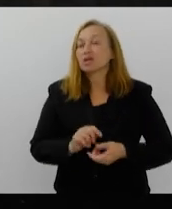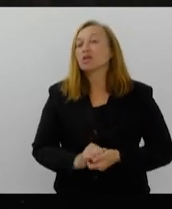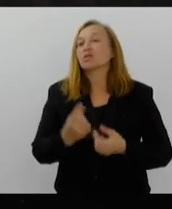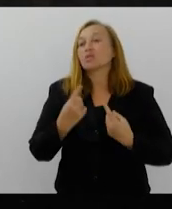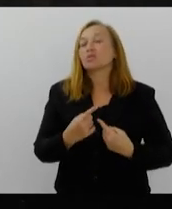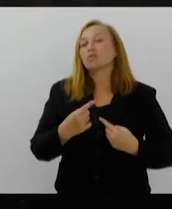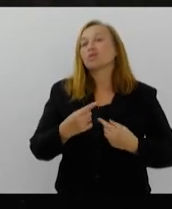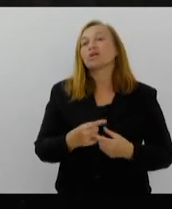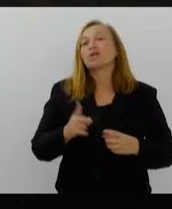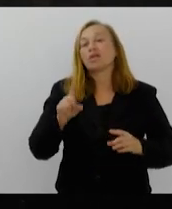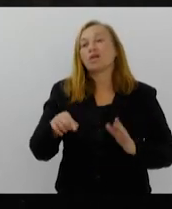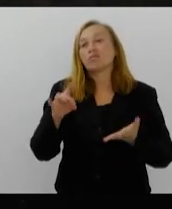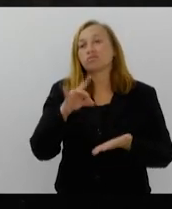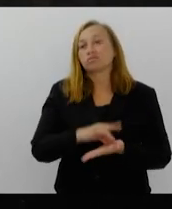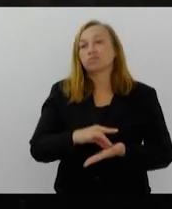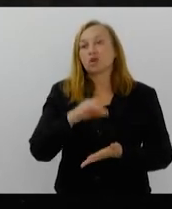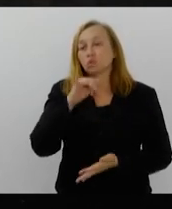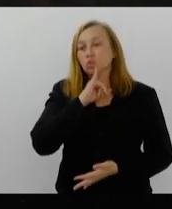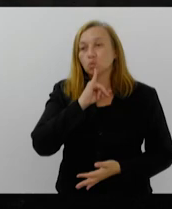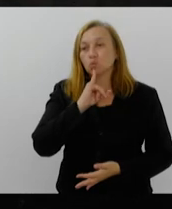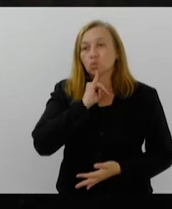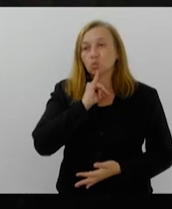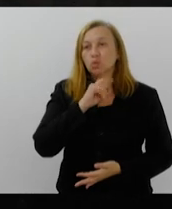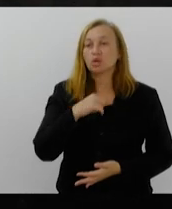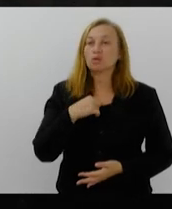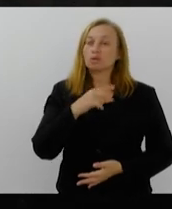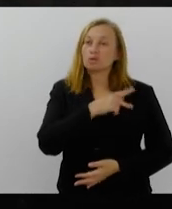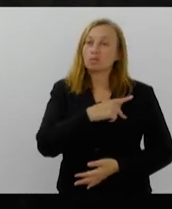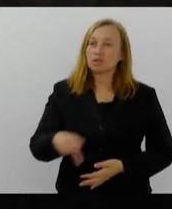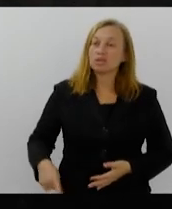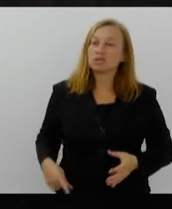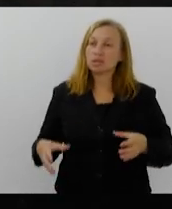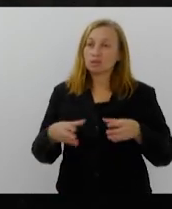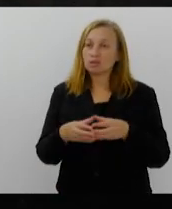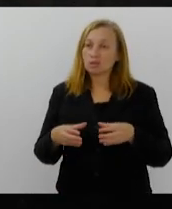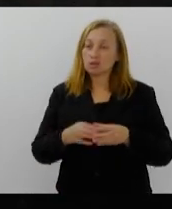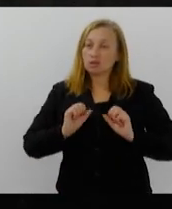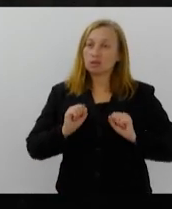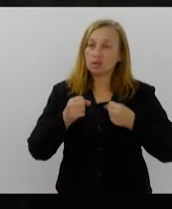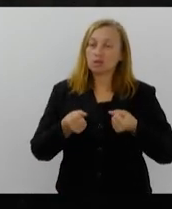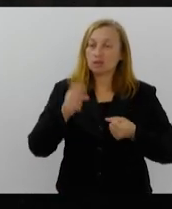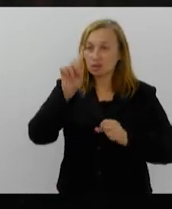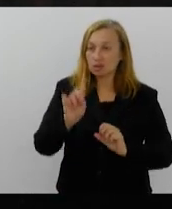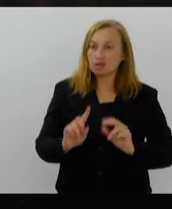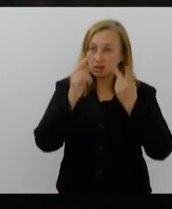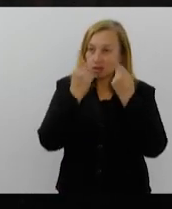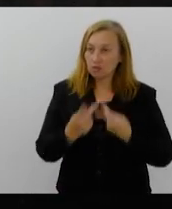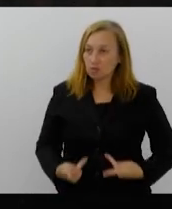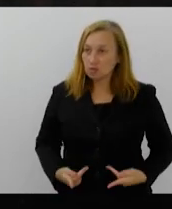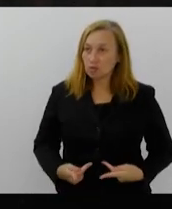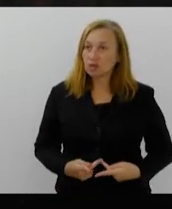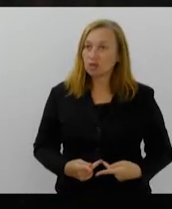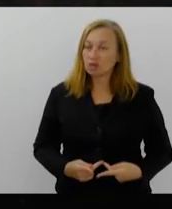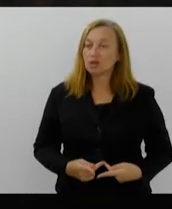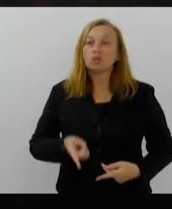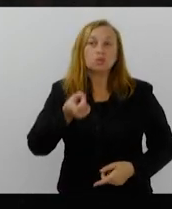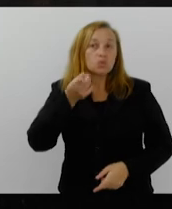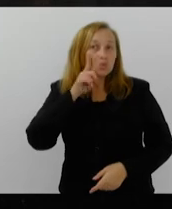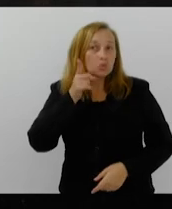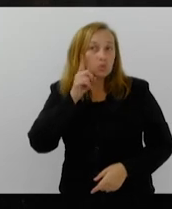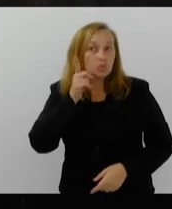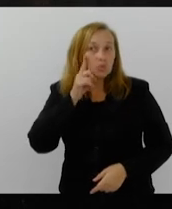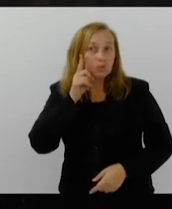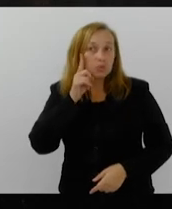uma realidade muito triste, e aqui na condição de presidenta da Comissão de Defesa dos Direitos Humanos, da qual diariamente a